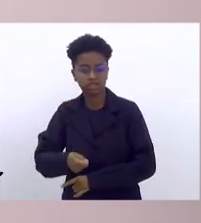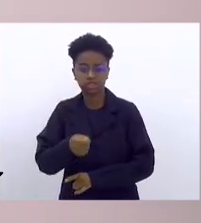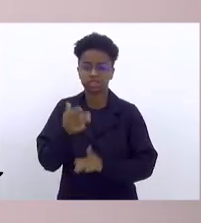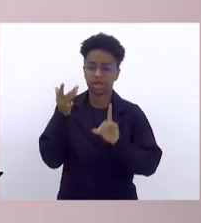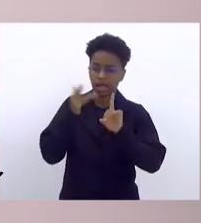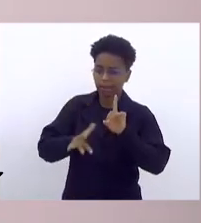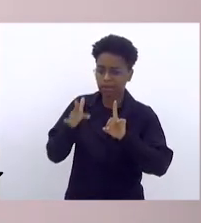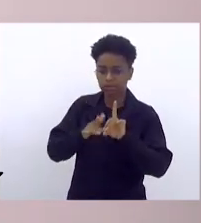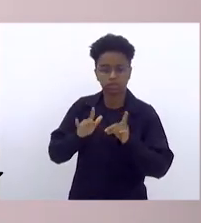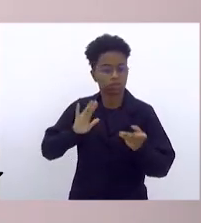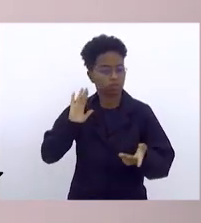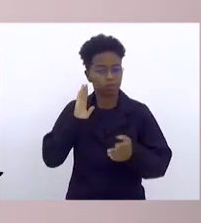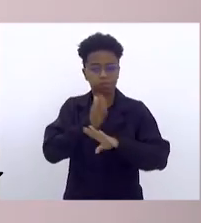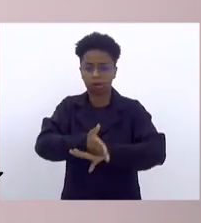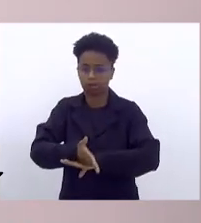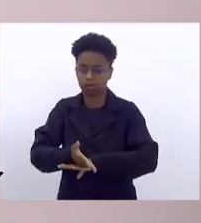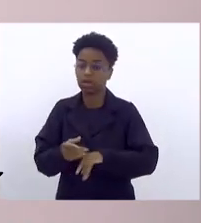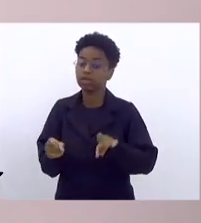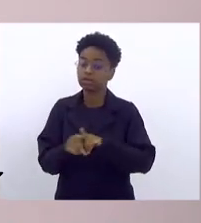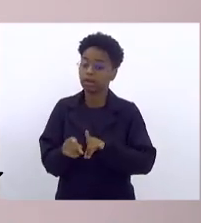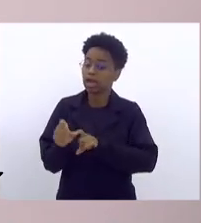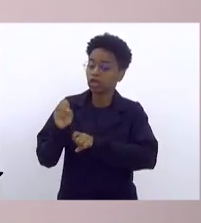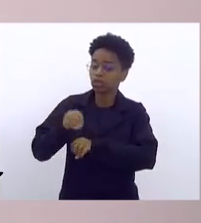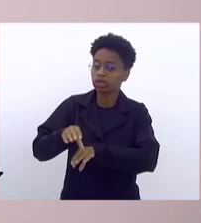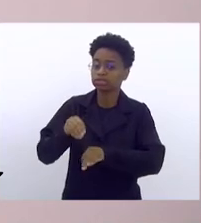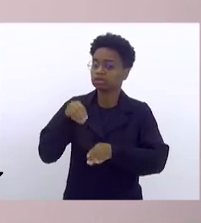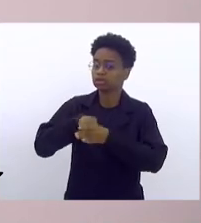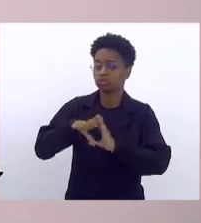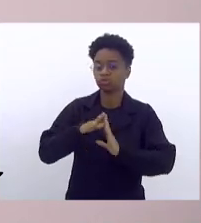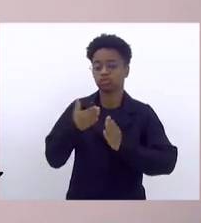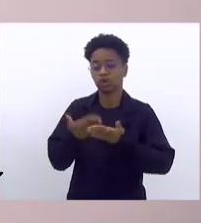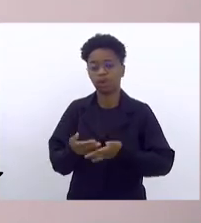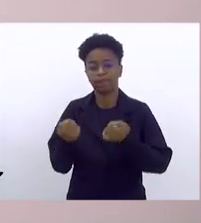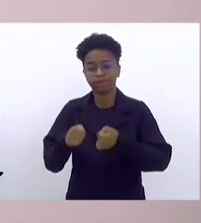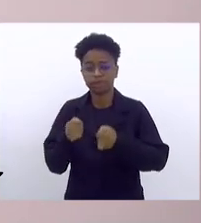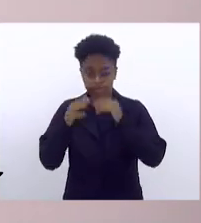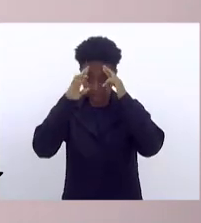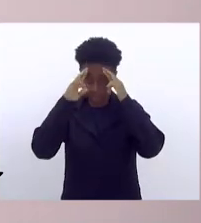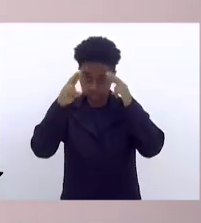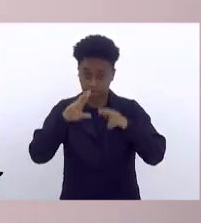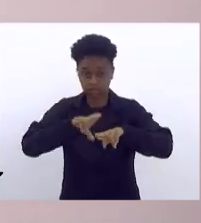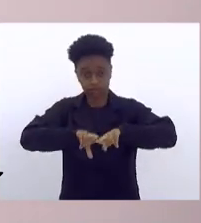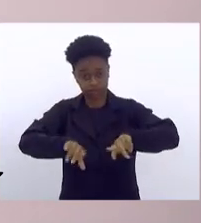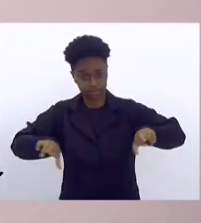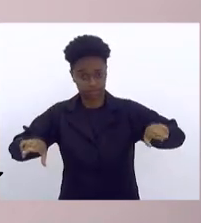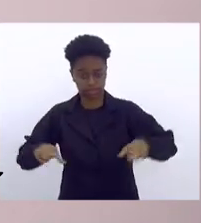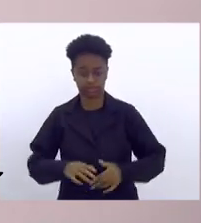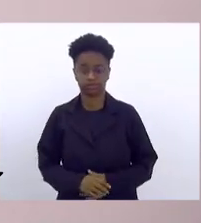uma educação e um convívio escolar baseados no respeito à diversidade